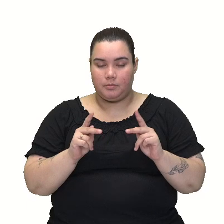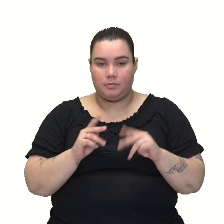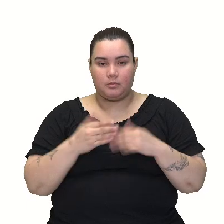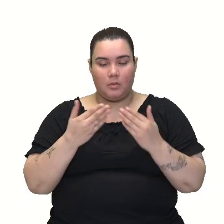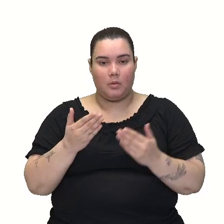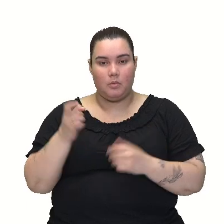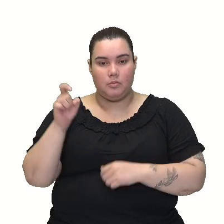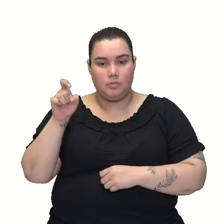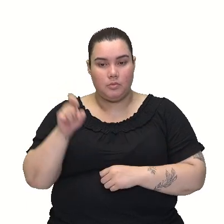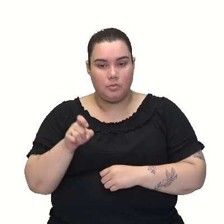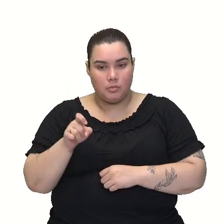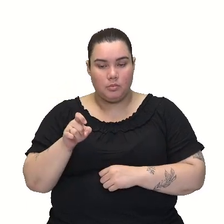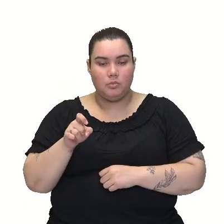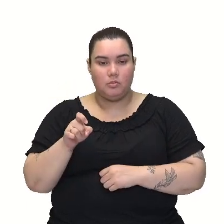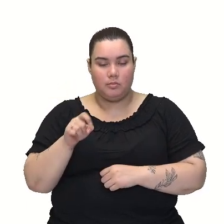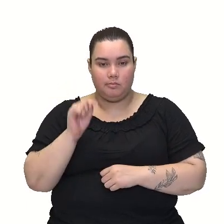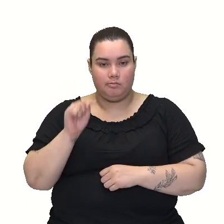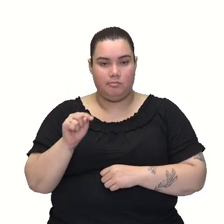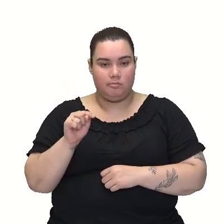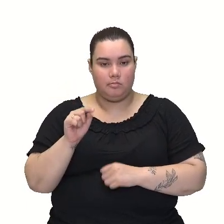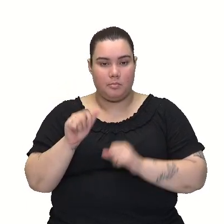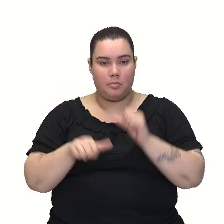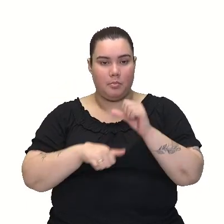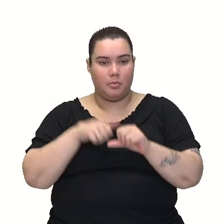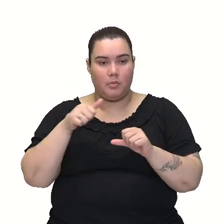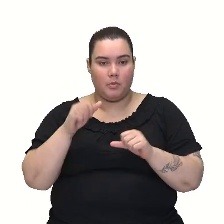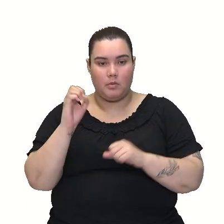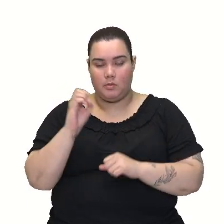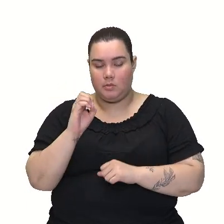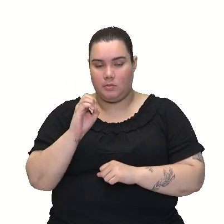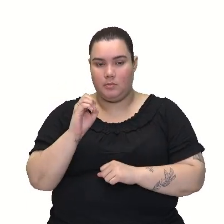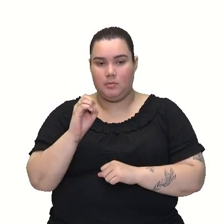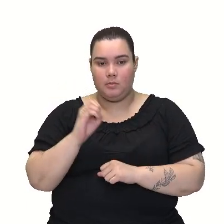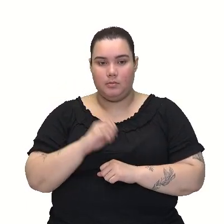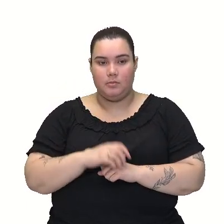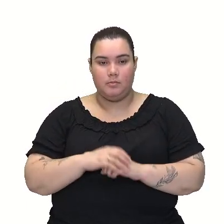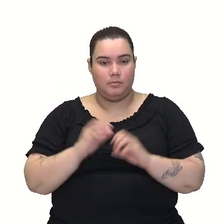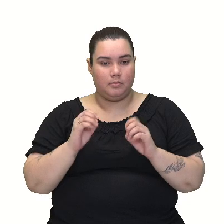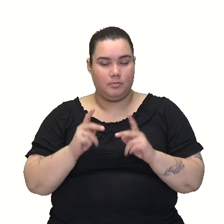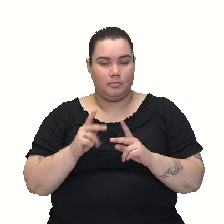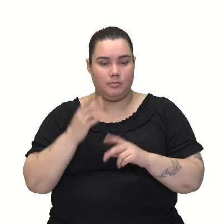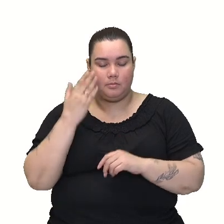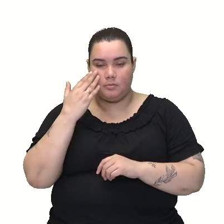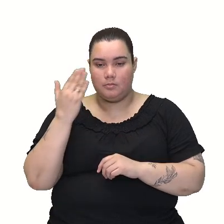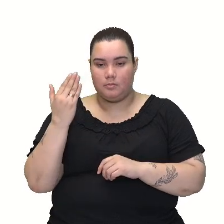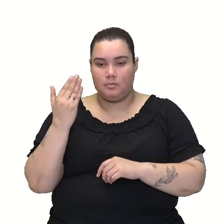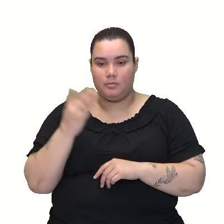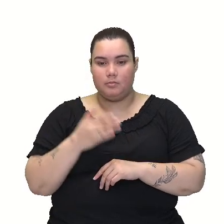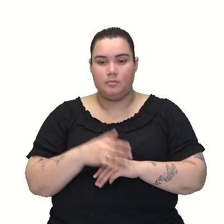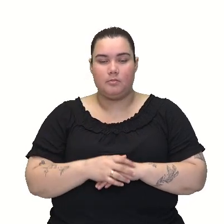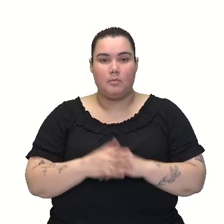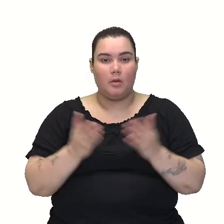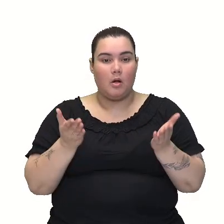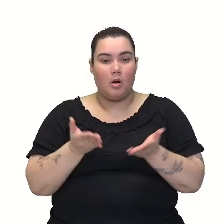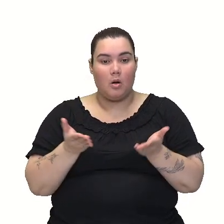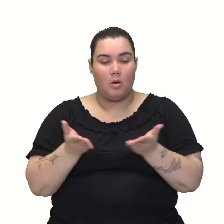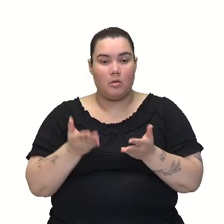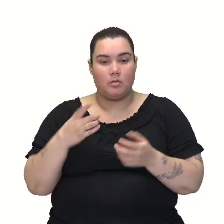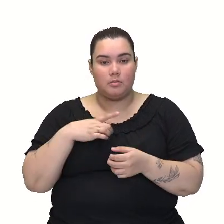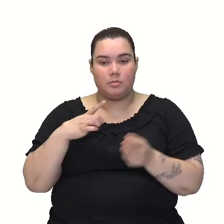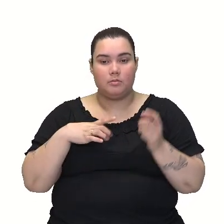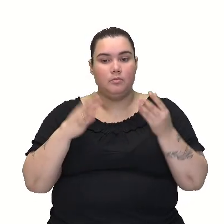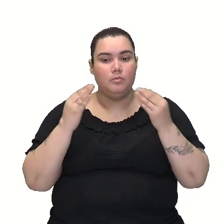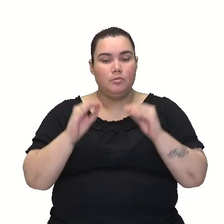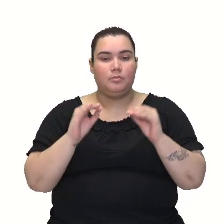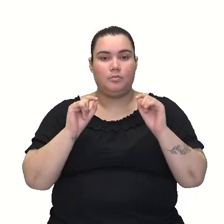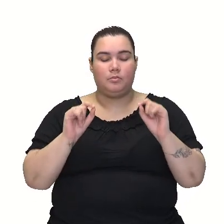de x, eu substituí 0. Ó, 0, 0, 0. Agora, nós vamos